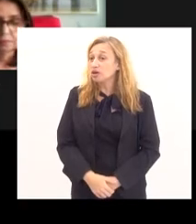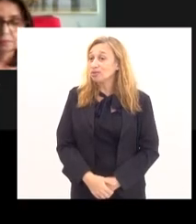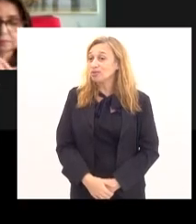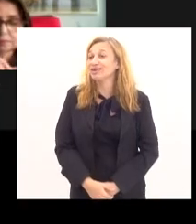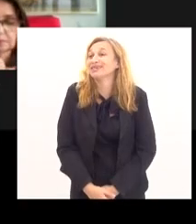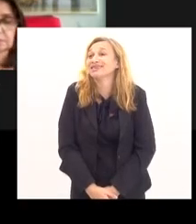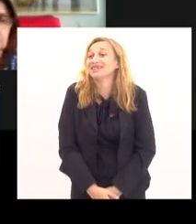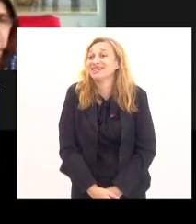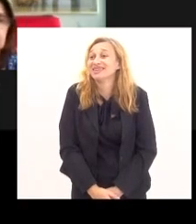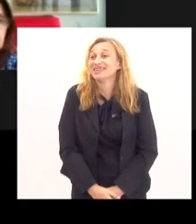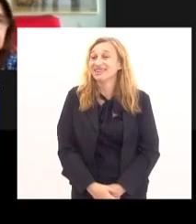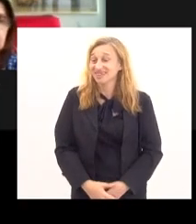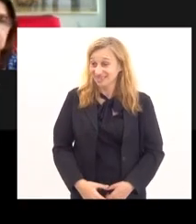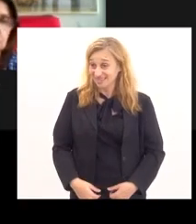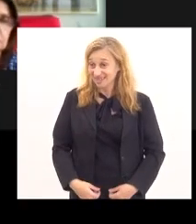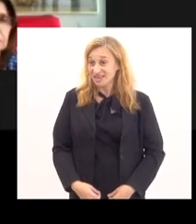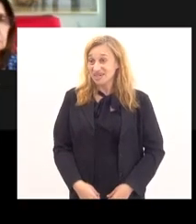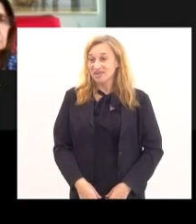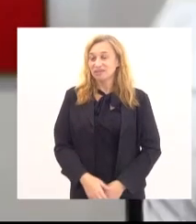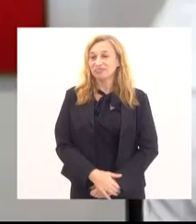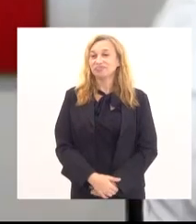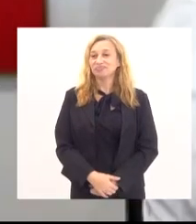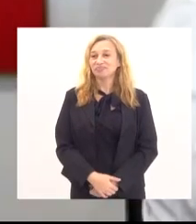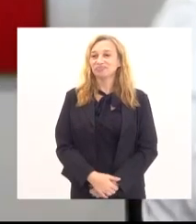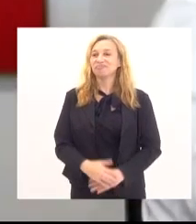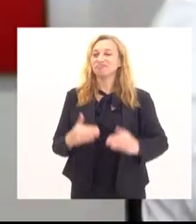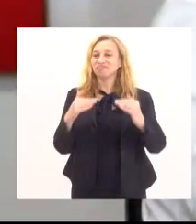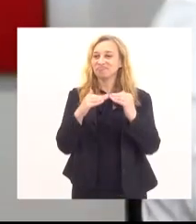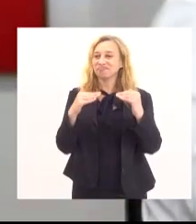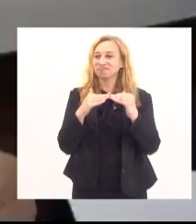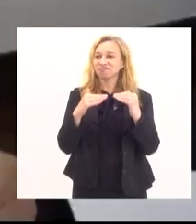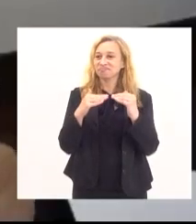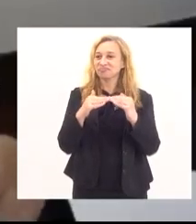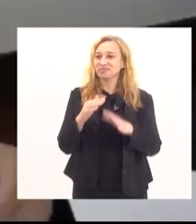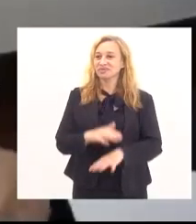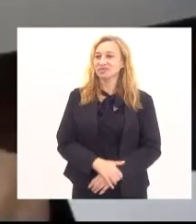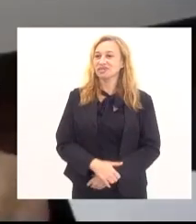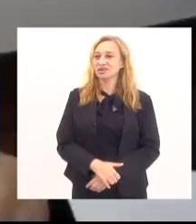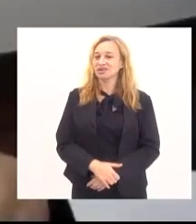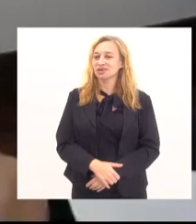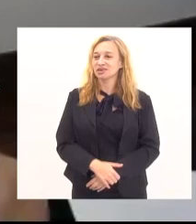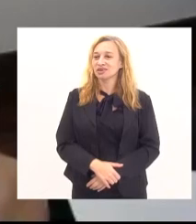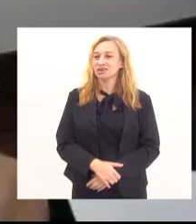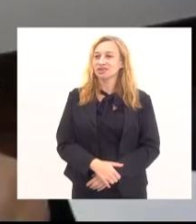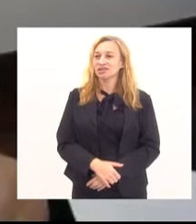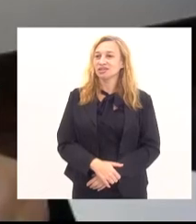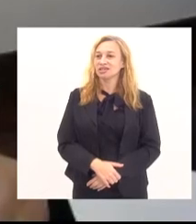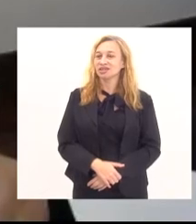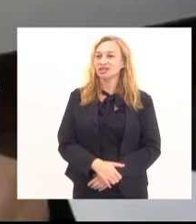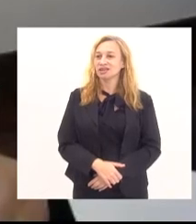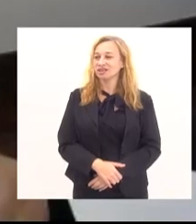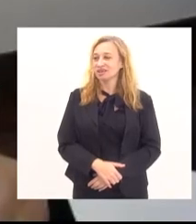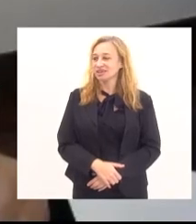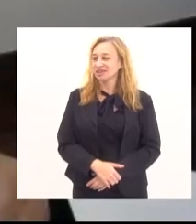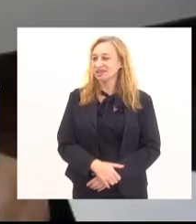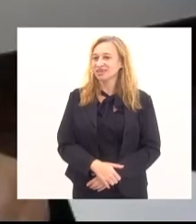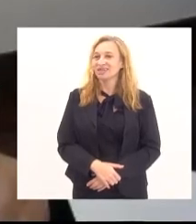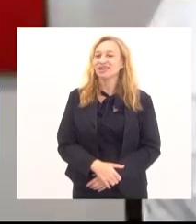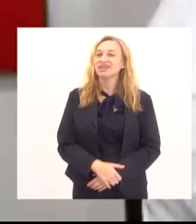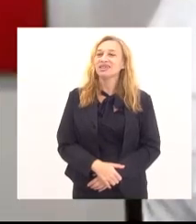Deputado Rosenberg Reis. Combinar com ele, deputado Leoma, para nós fazermos essa audiência. Tá?